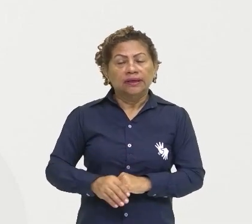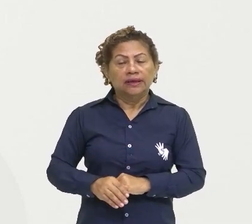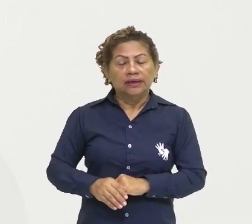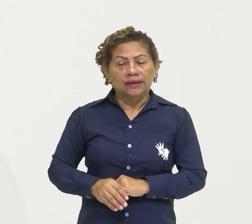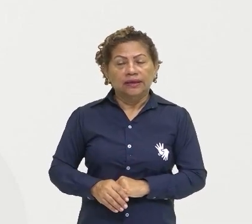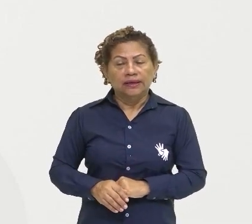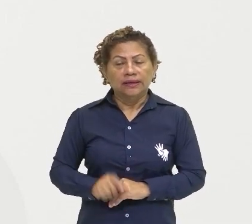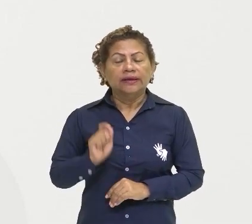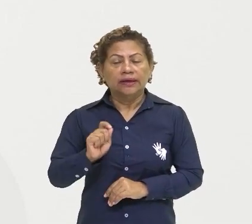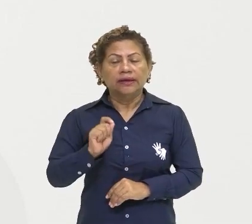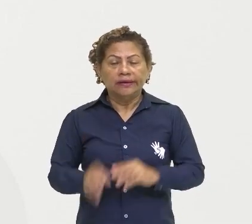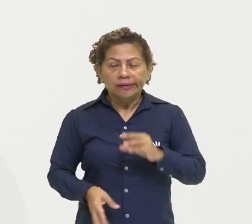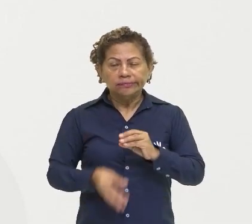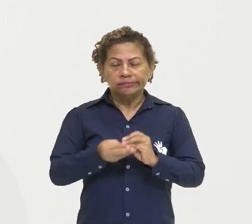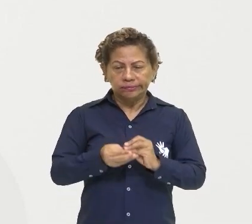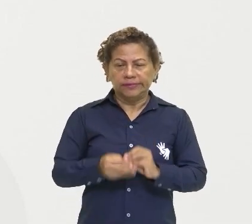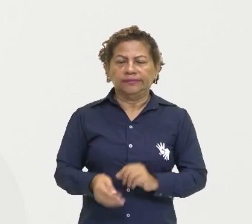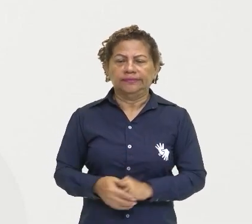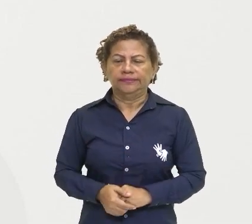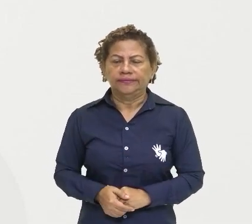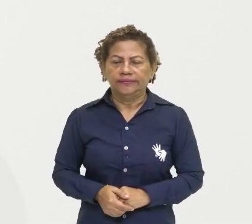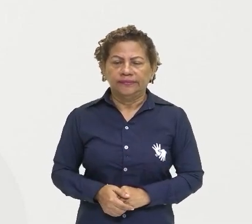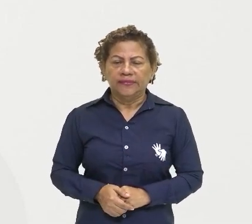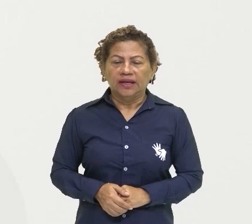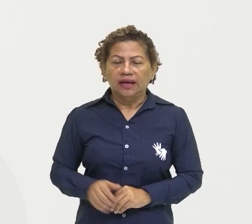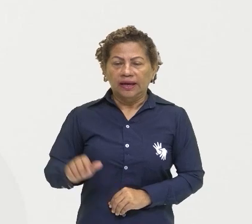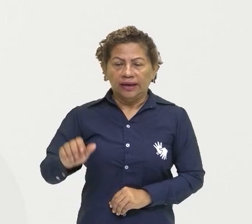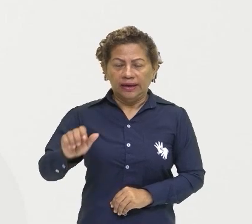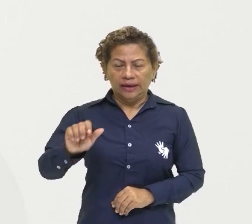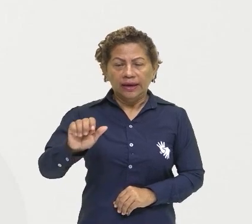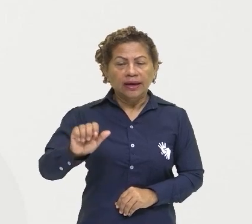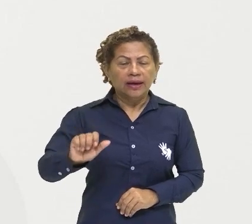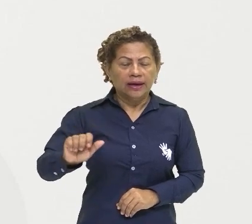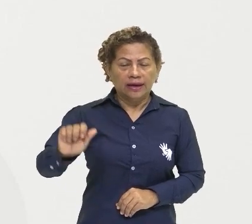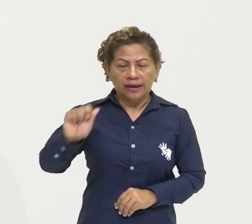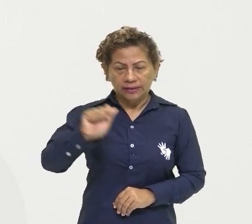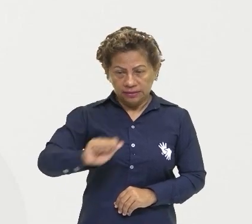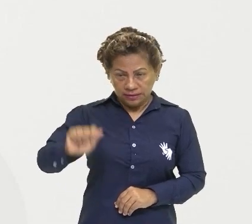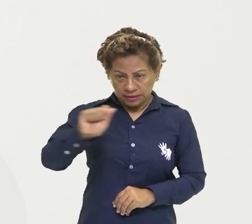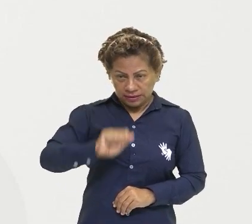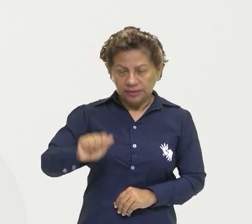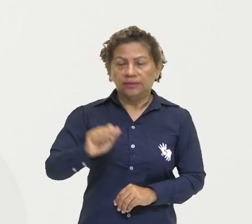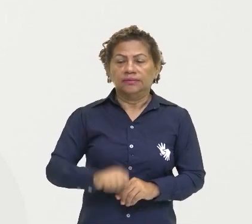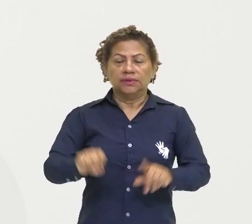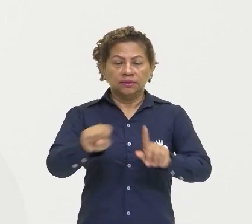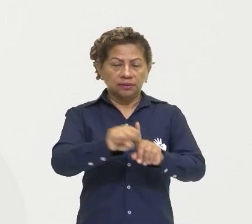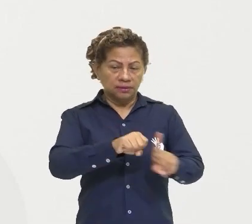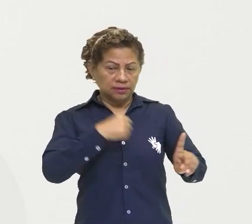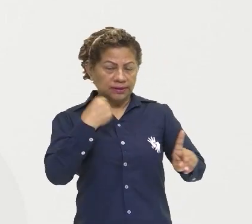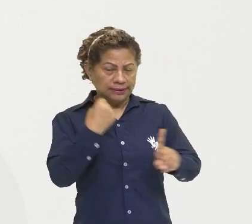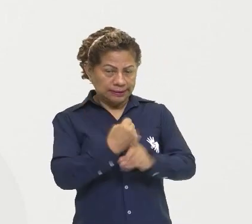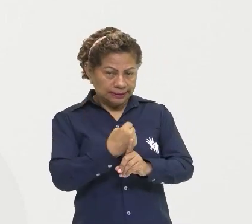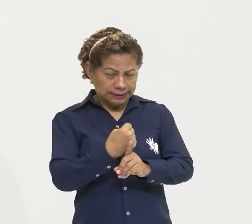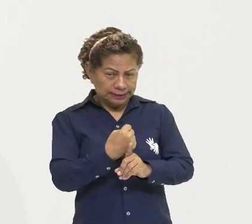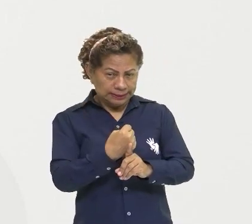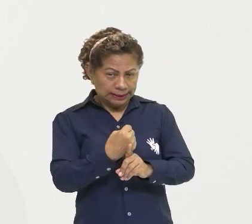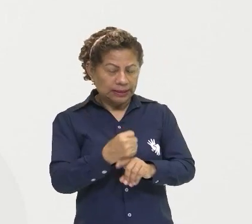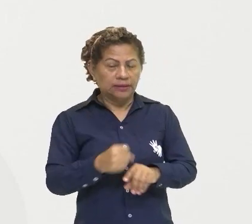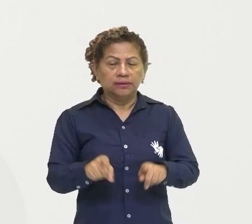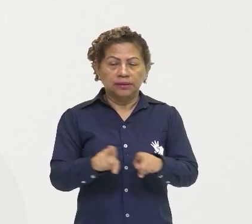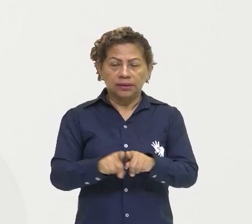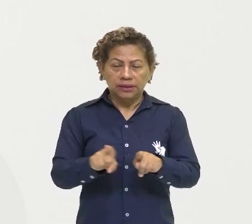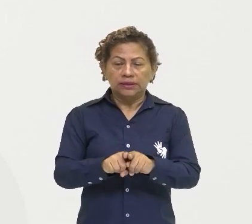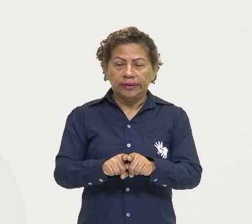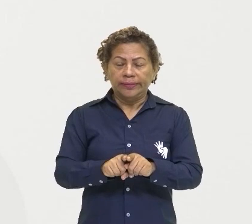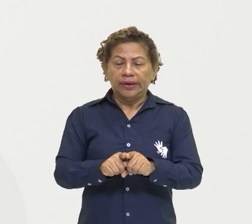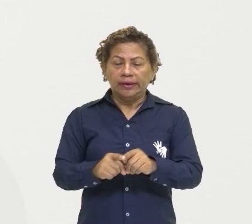aqui, entidades técnicas, que é a entidade que dá suporte, é o corpo que dá suporte àquilo que a sociedade